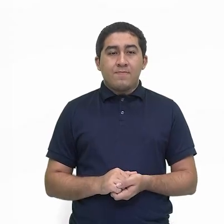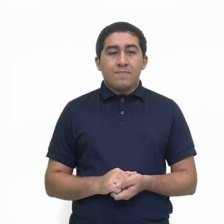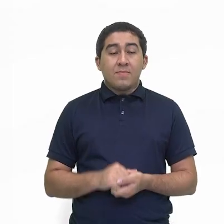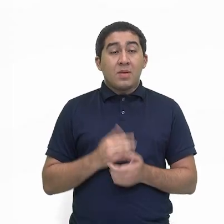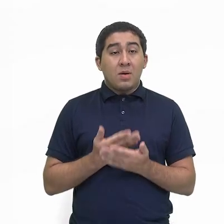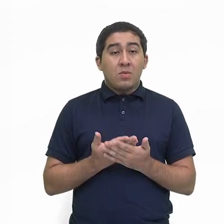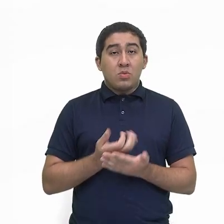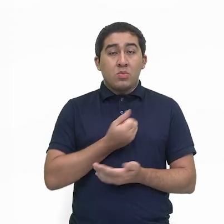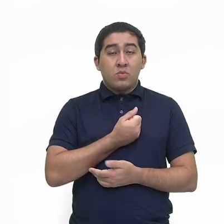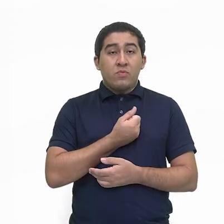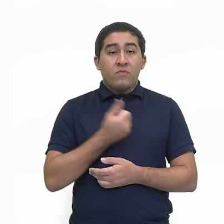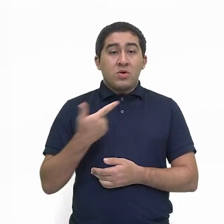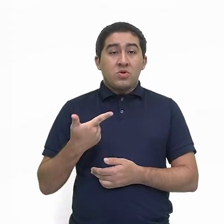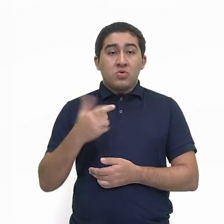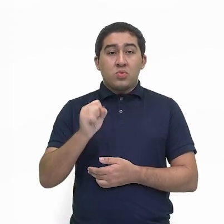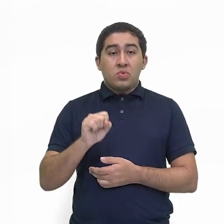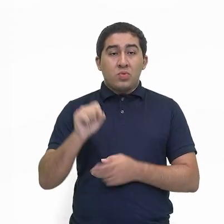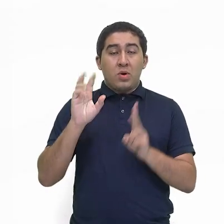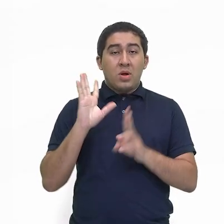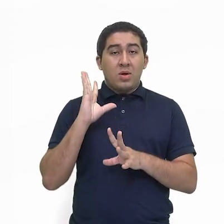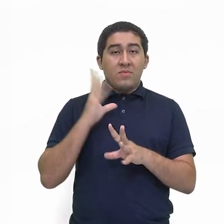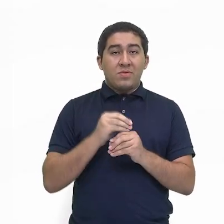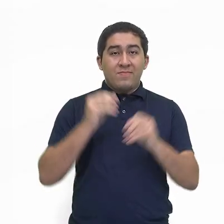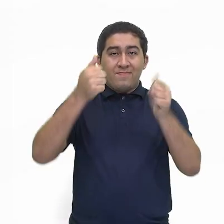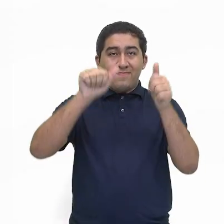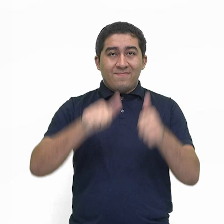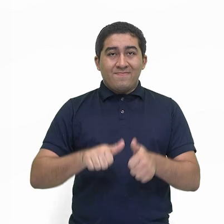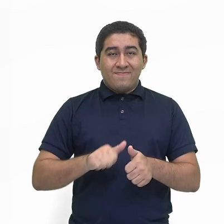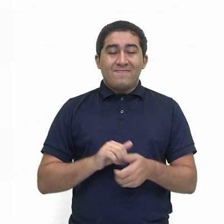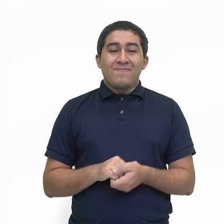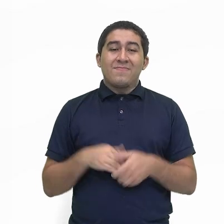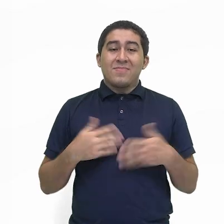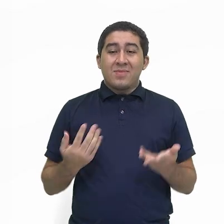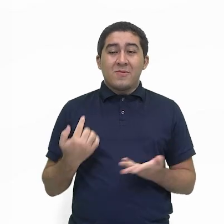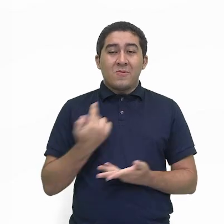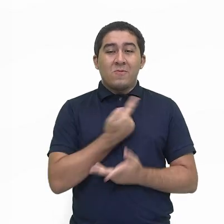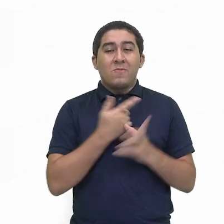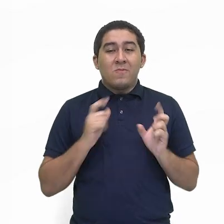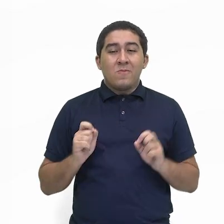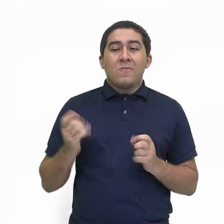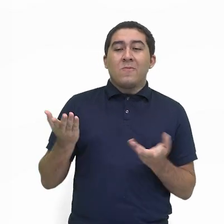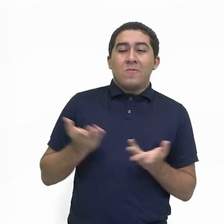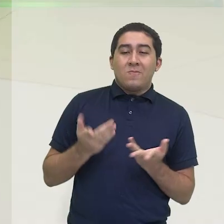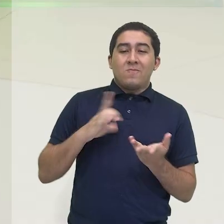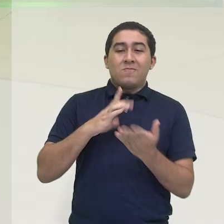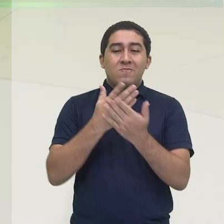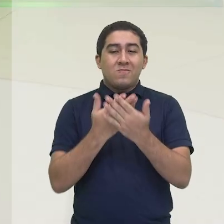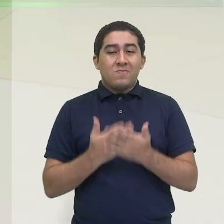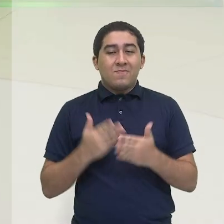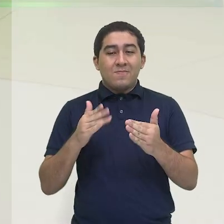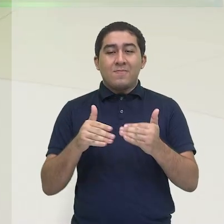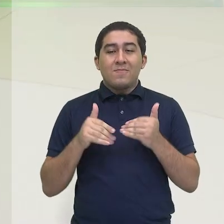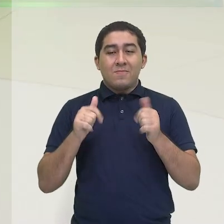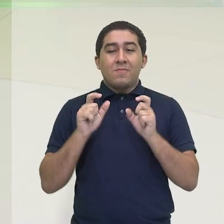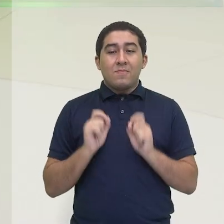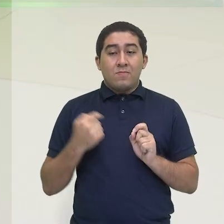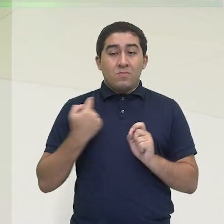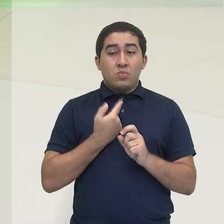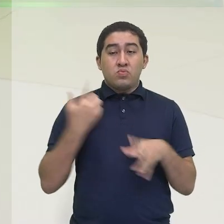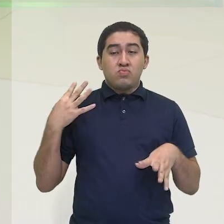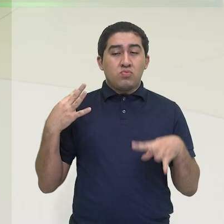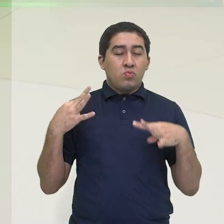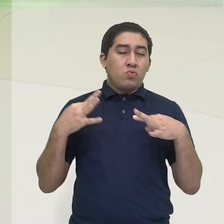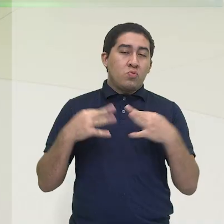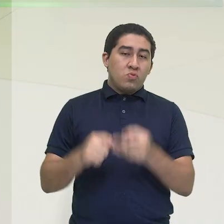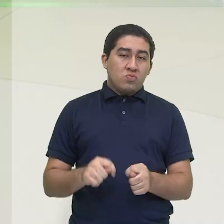Aula 28, revisão e avaliação. Então, a gente vai se aprofundar um pouco mais, em todos